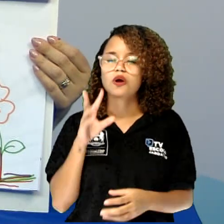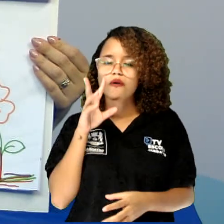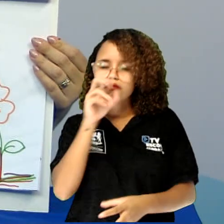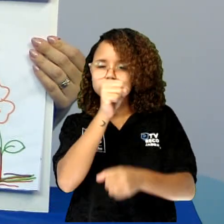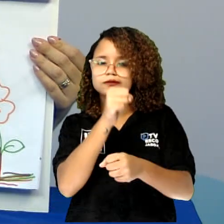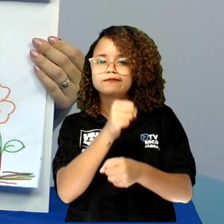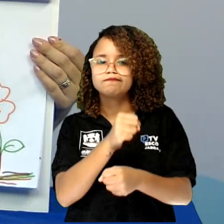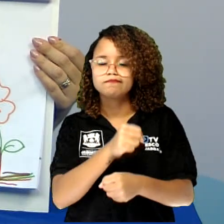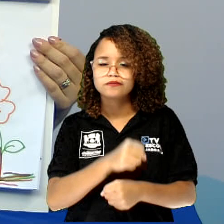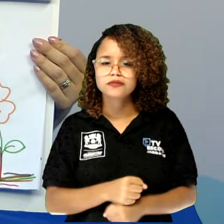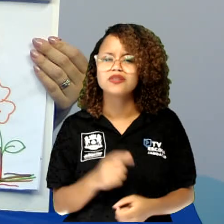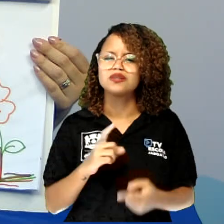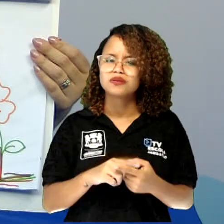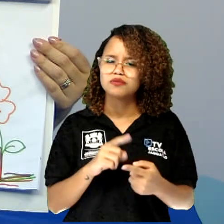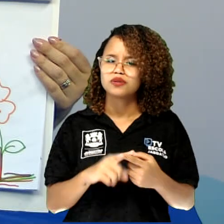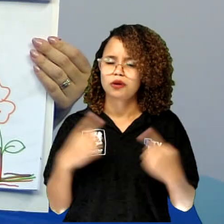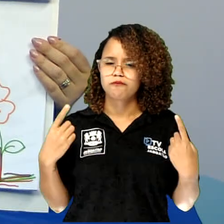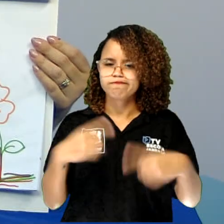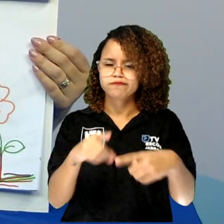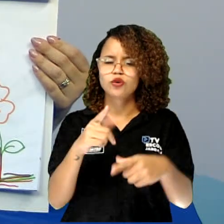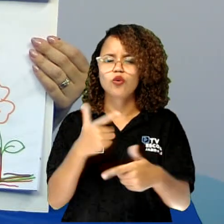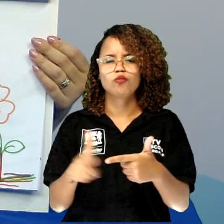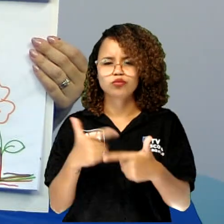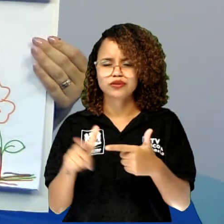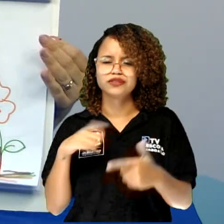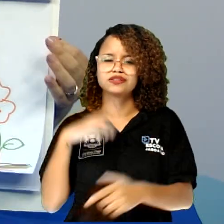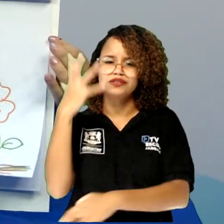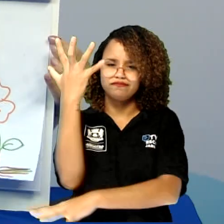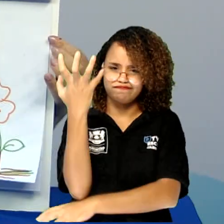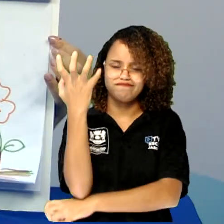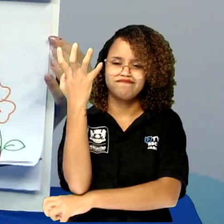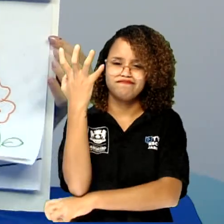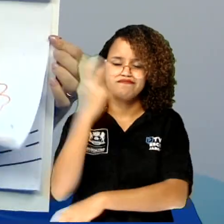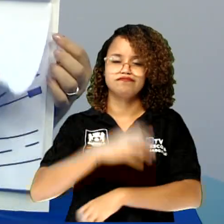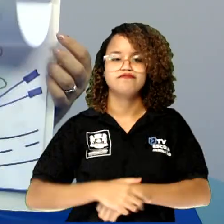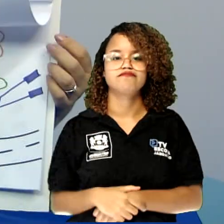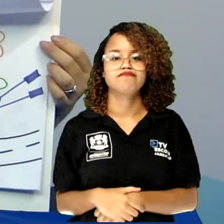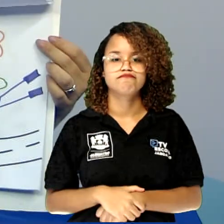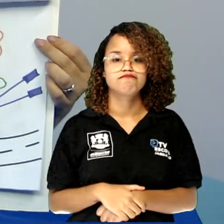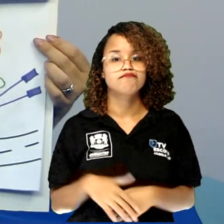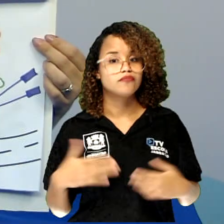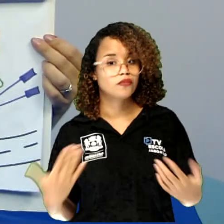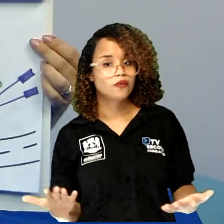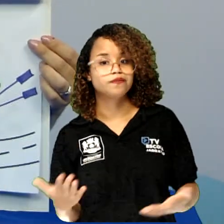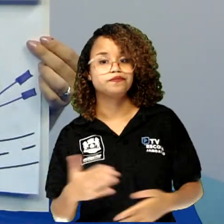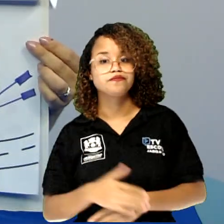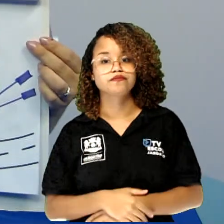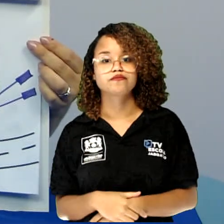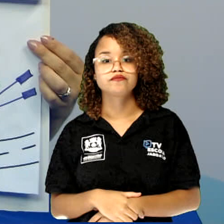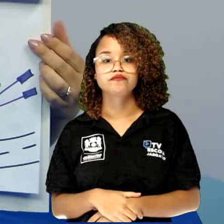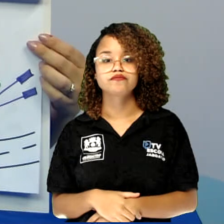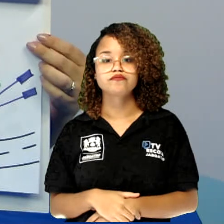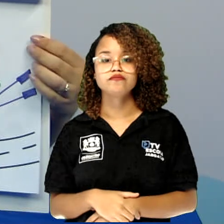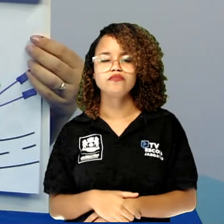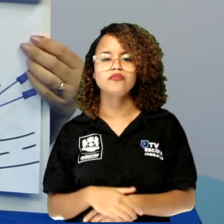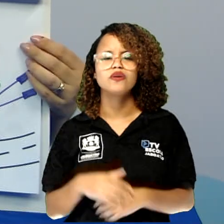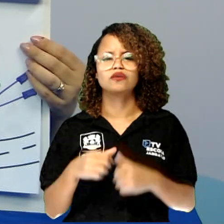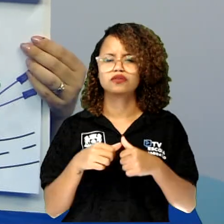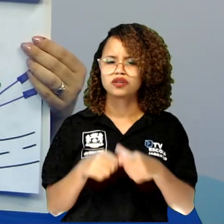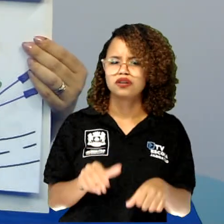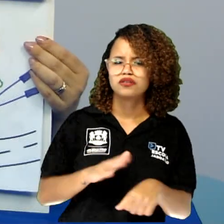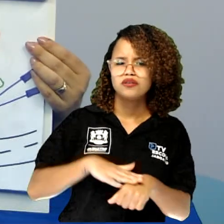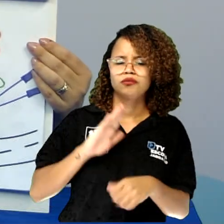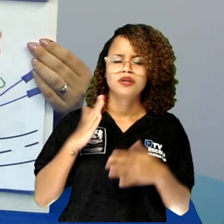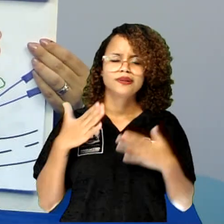fortes, né, para tentar combater aquele probleminha que estava lá na raiz dela. Pois bem, para que ela ficasse um pouquinho